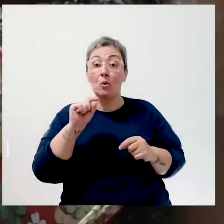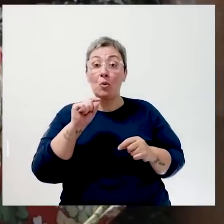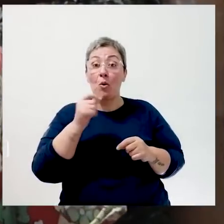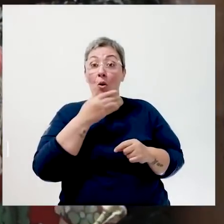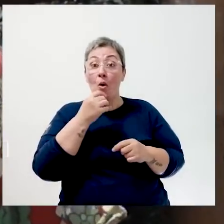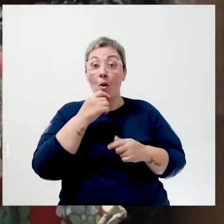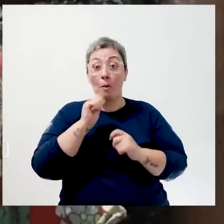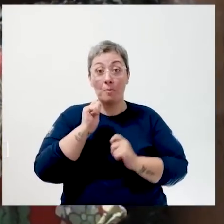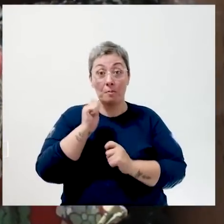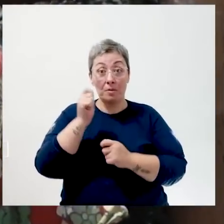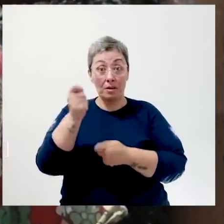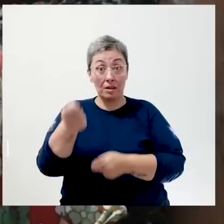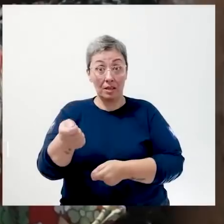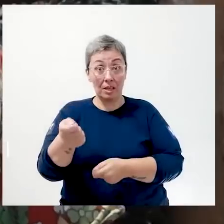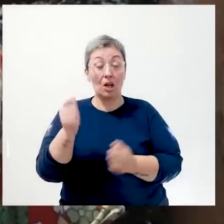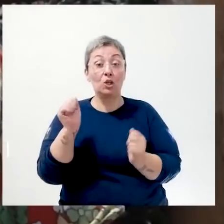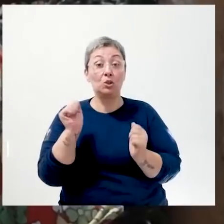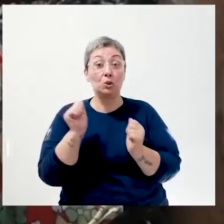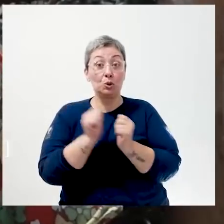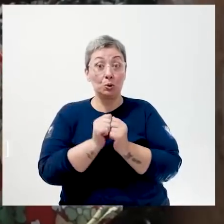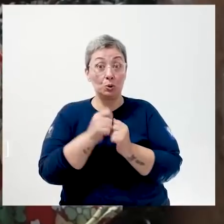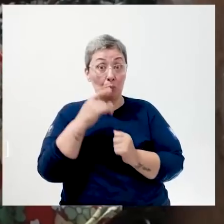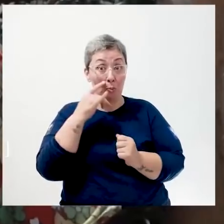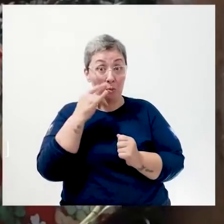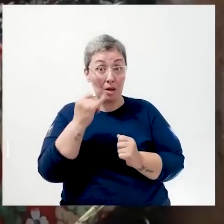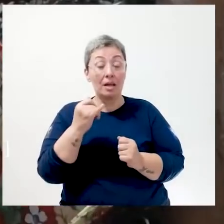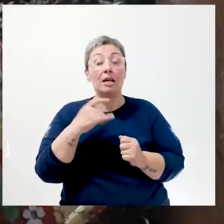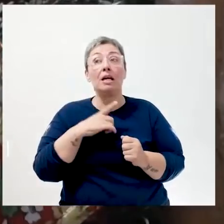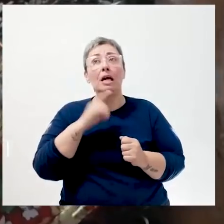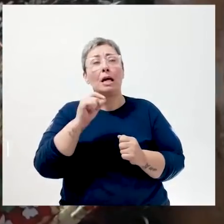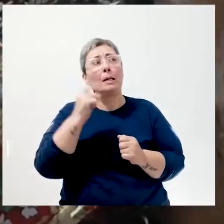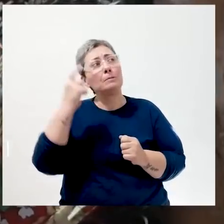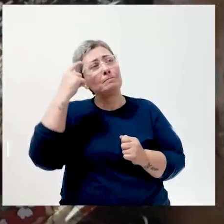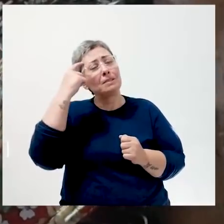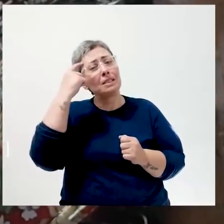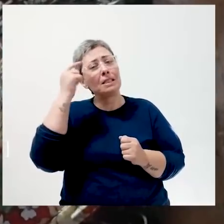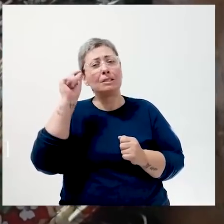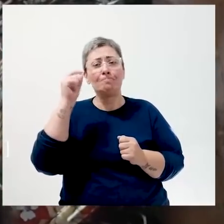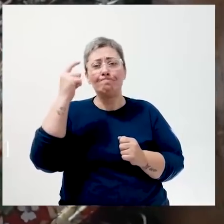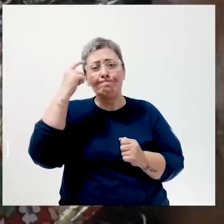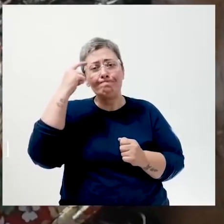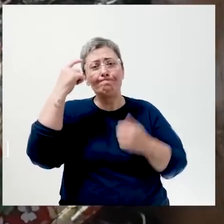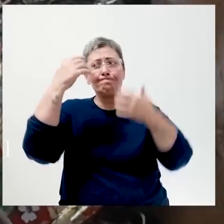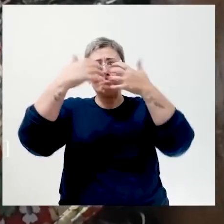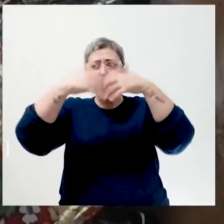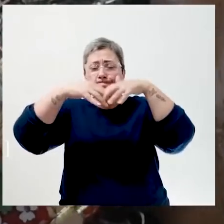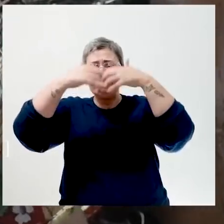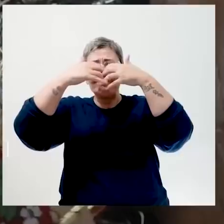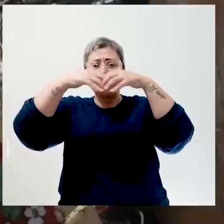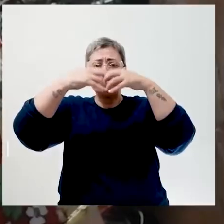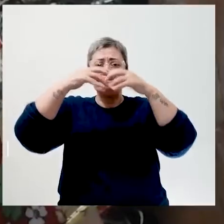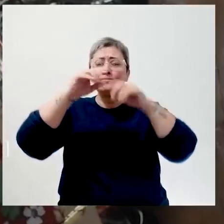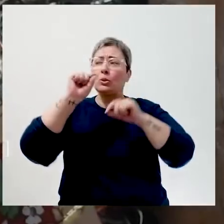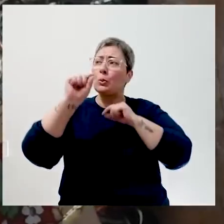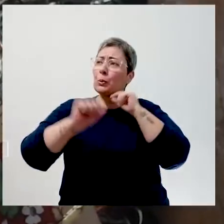dos pescadores que estava com ele naquele dia fez com que ele pensasse